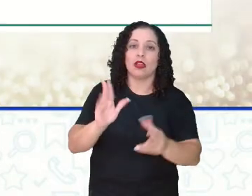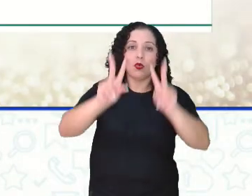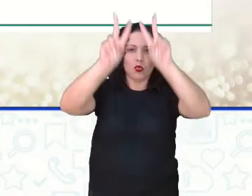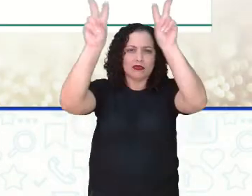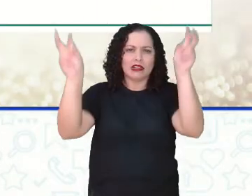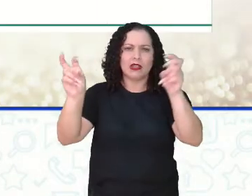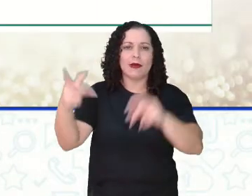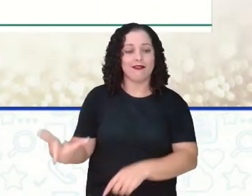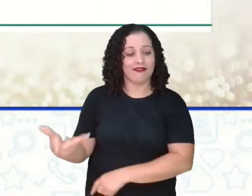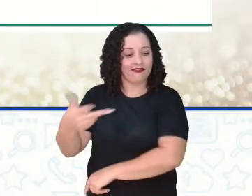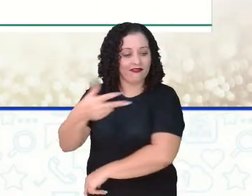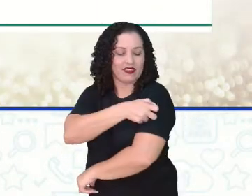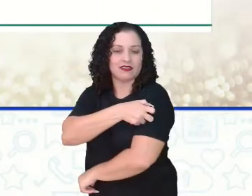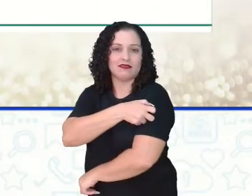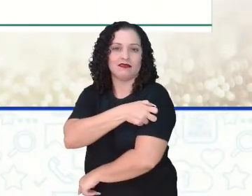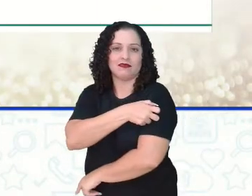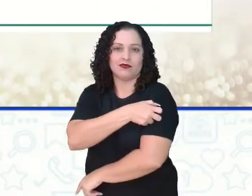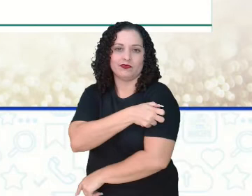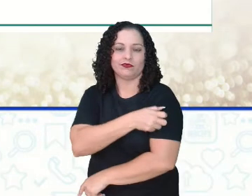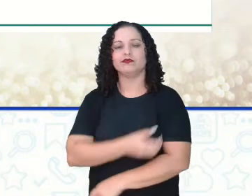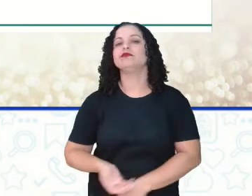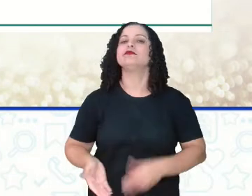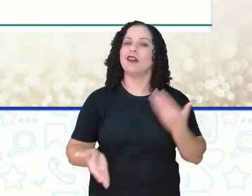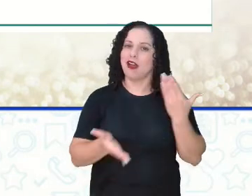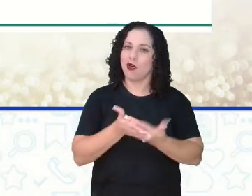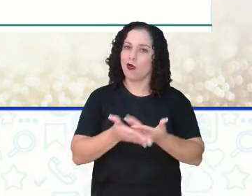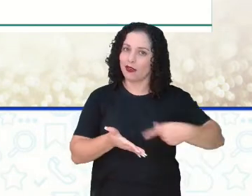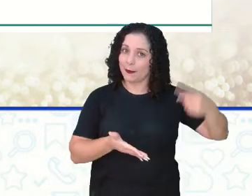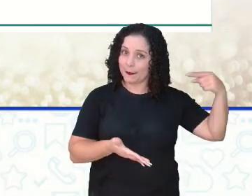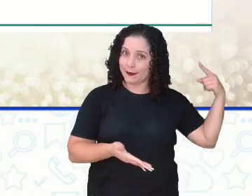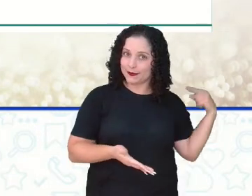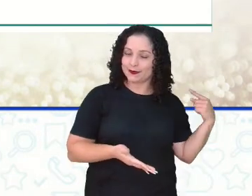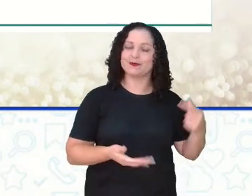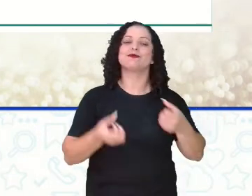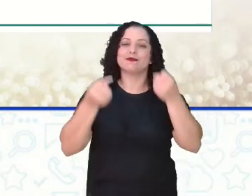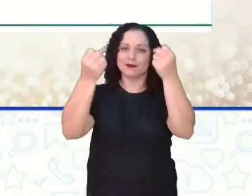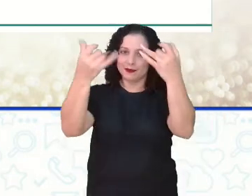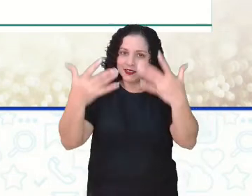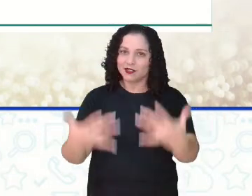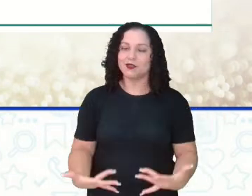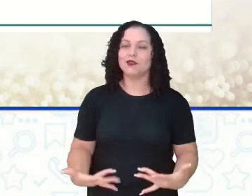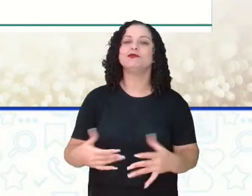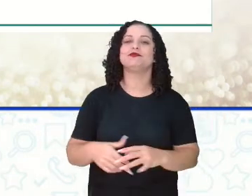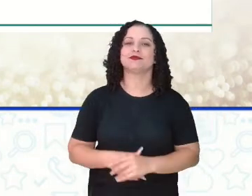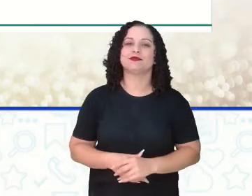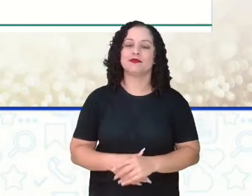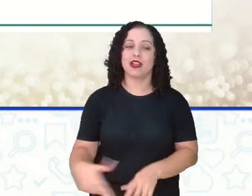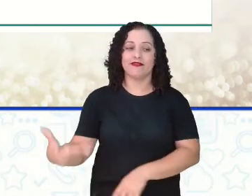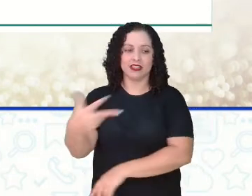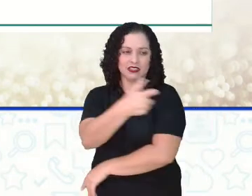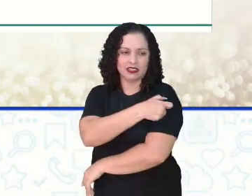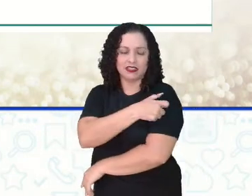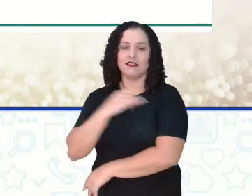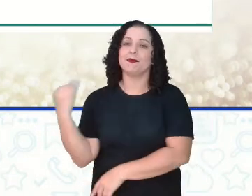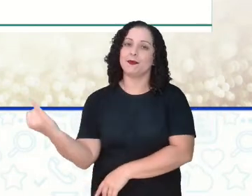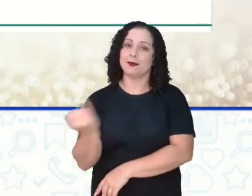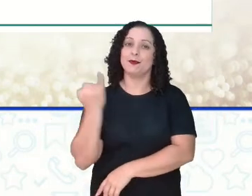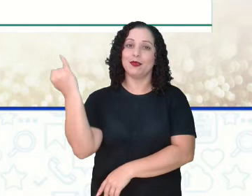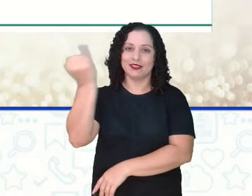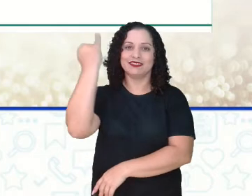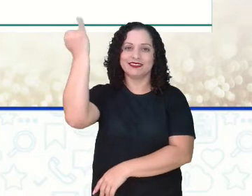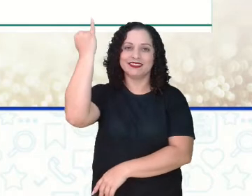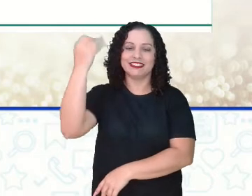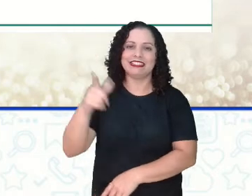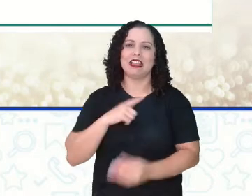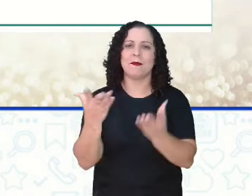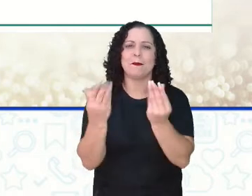não é mesmo? É. E a gente falou disso na aula passada, a nossa aula, Isso. que vacinação é importante e a gente se deparou com